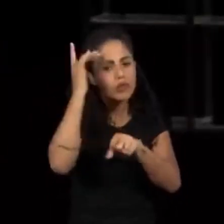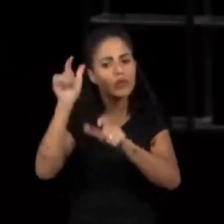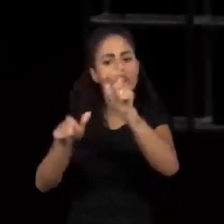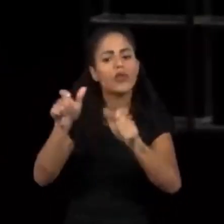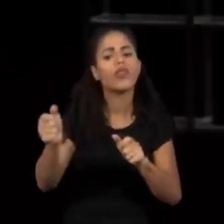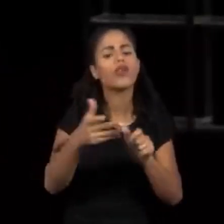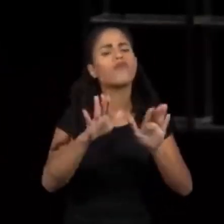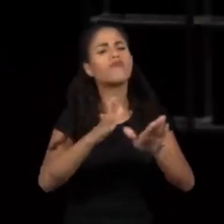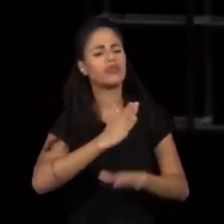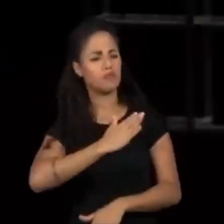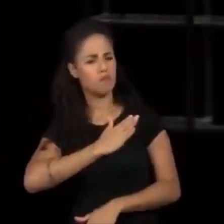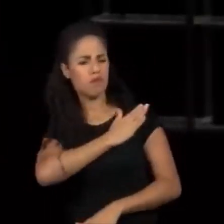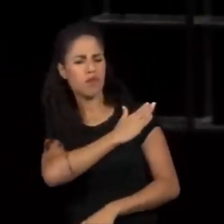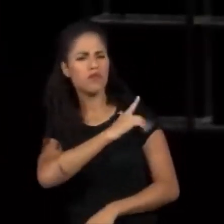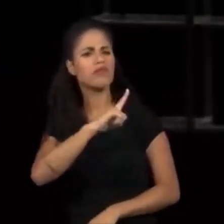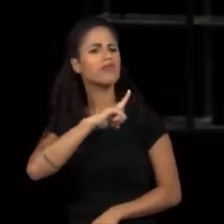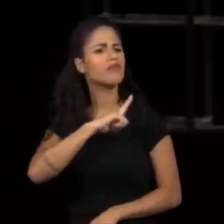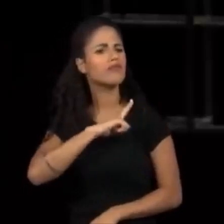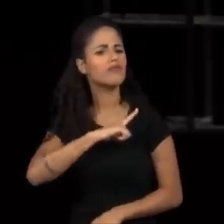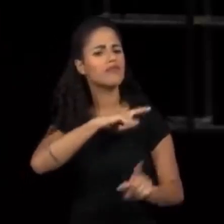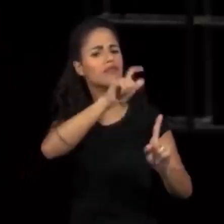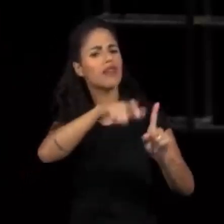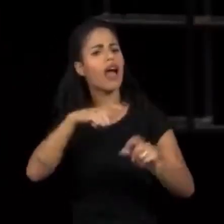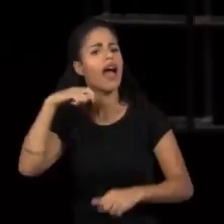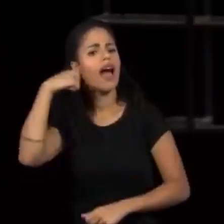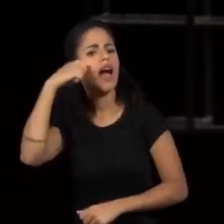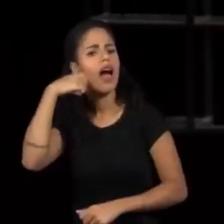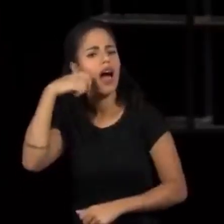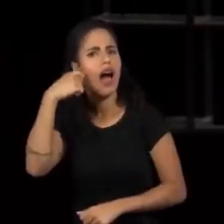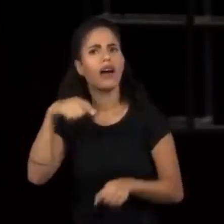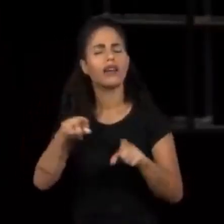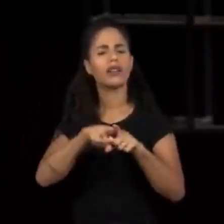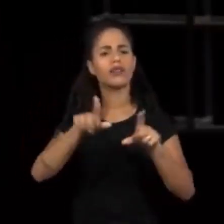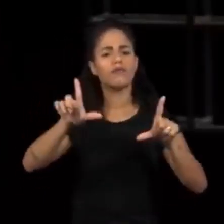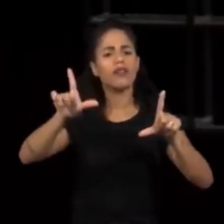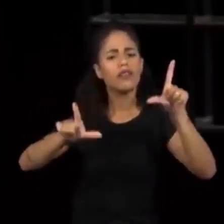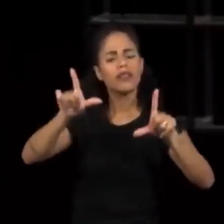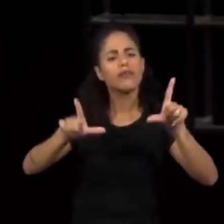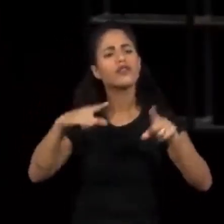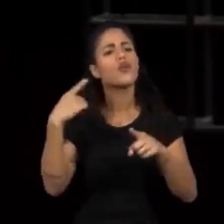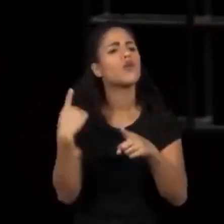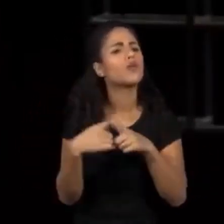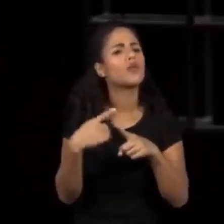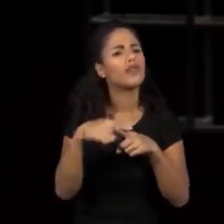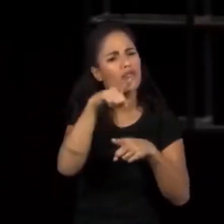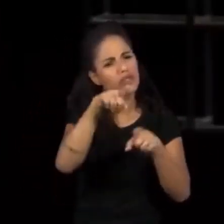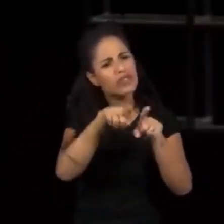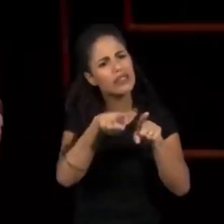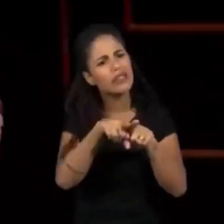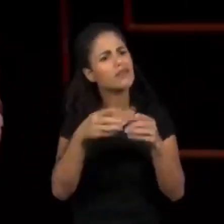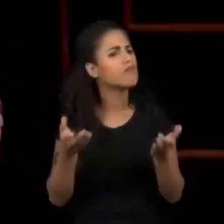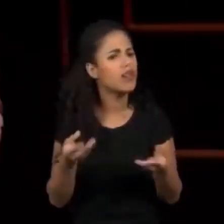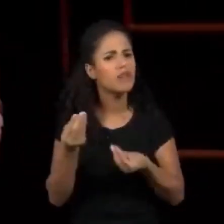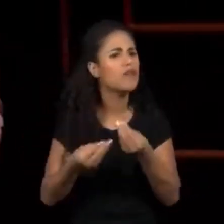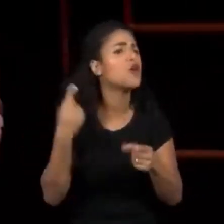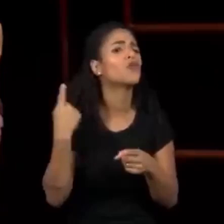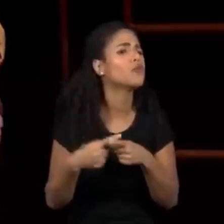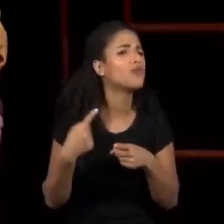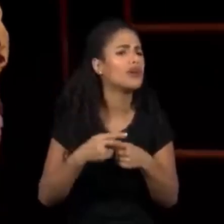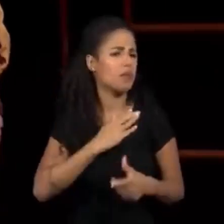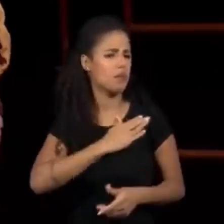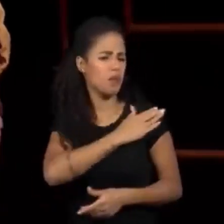um certo preconceito né Por parte dos atores em relação à televisão inclusive da sua parte não muito muito